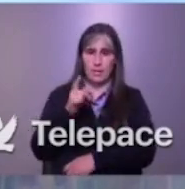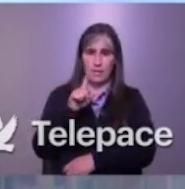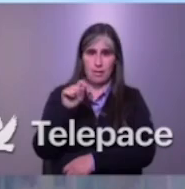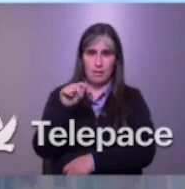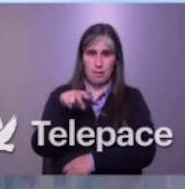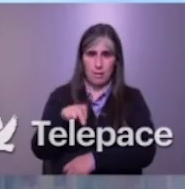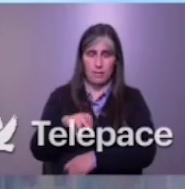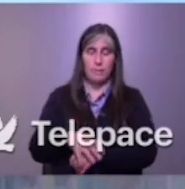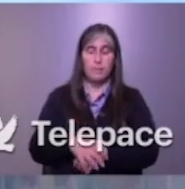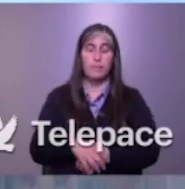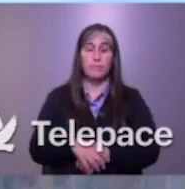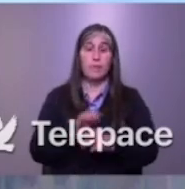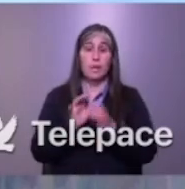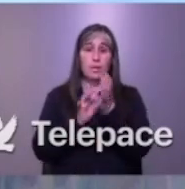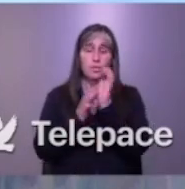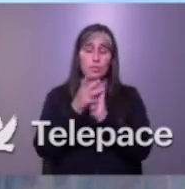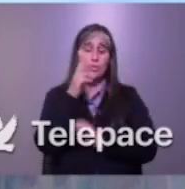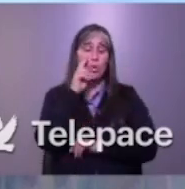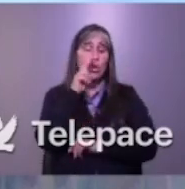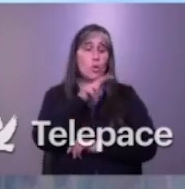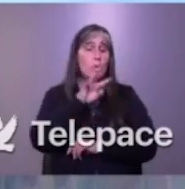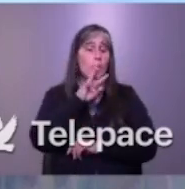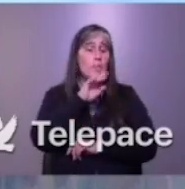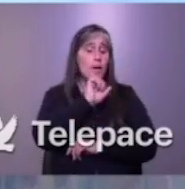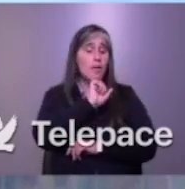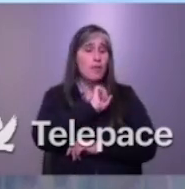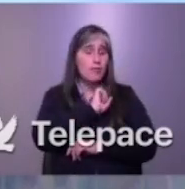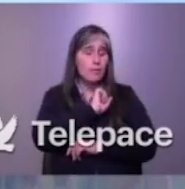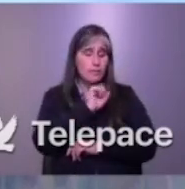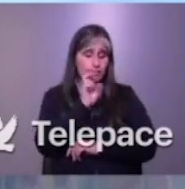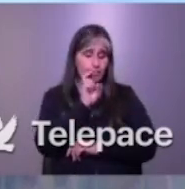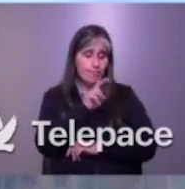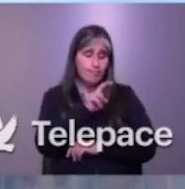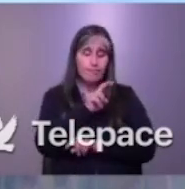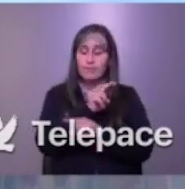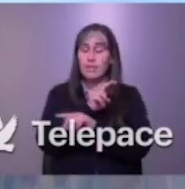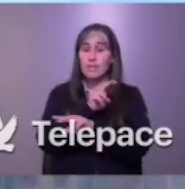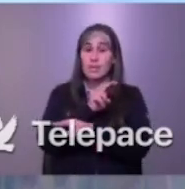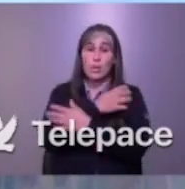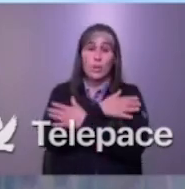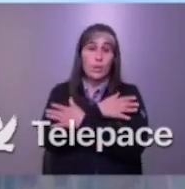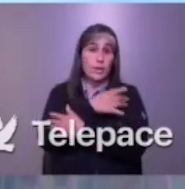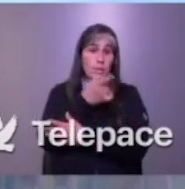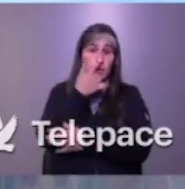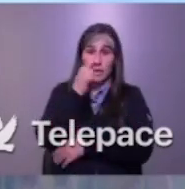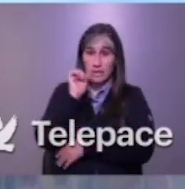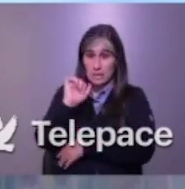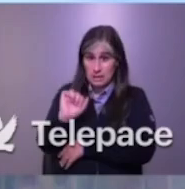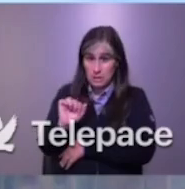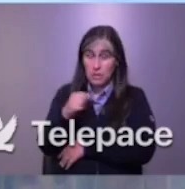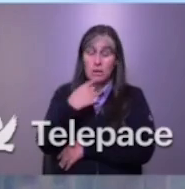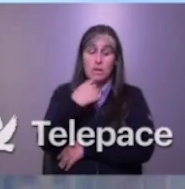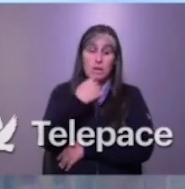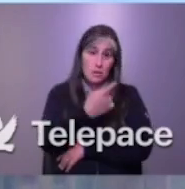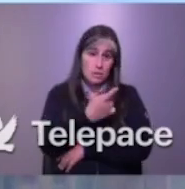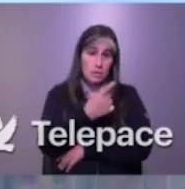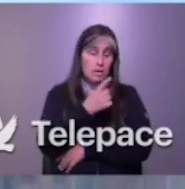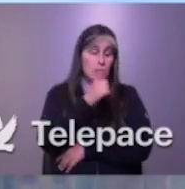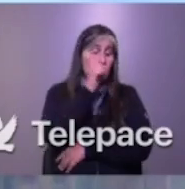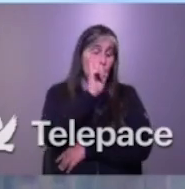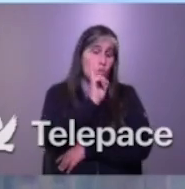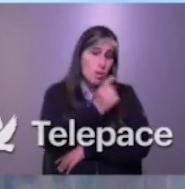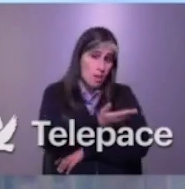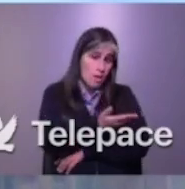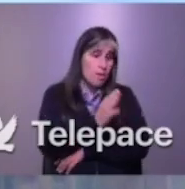madre y cerca al discípulo que tanto quería, dice a su madre: